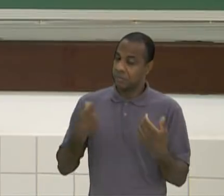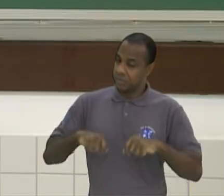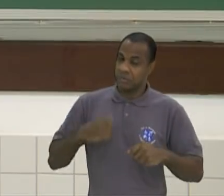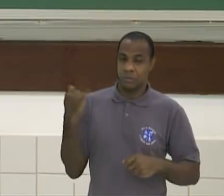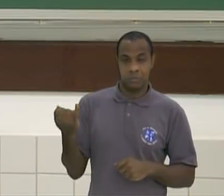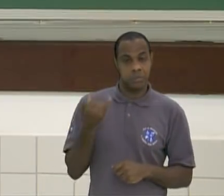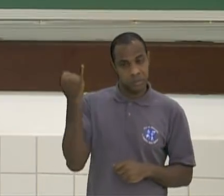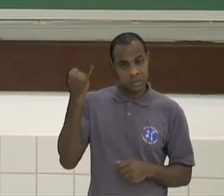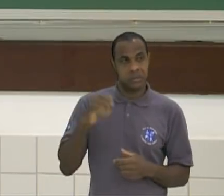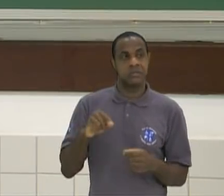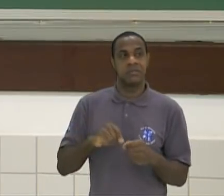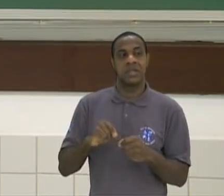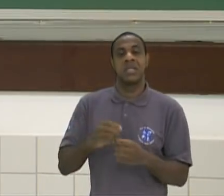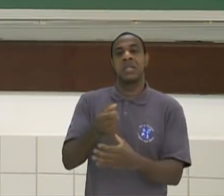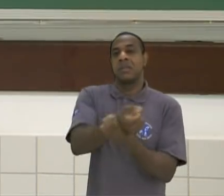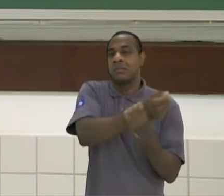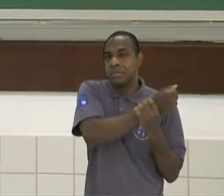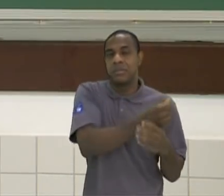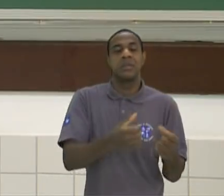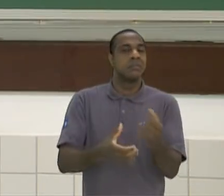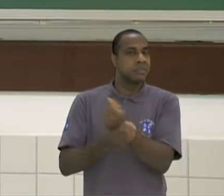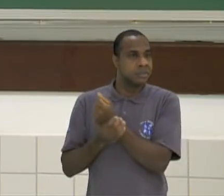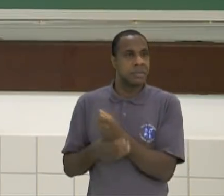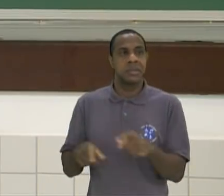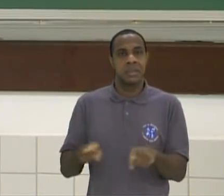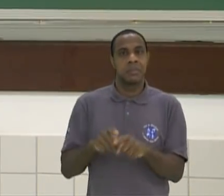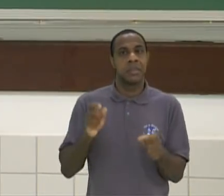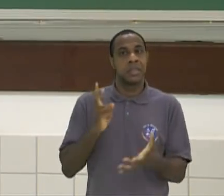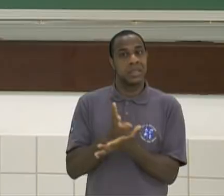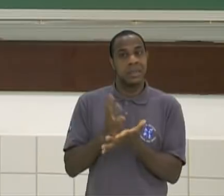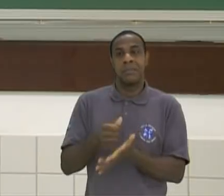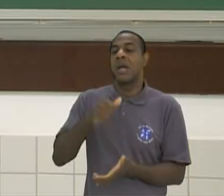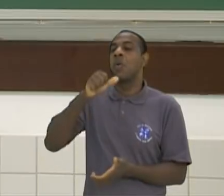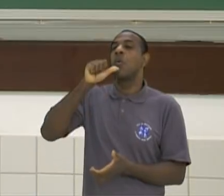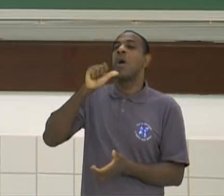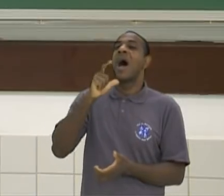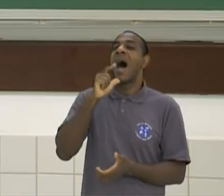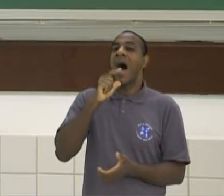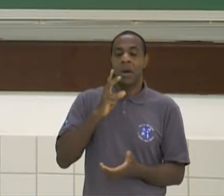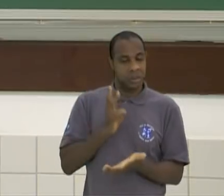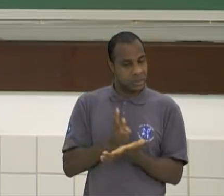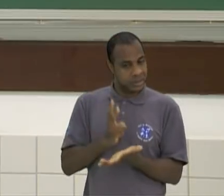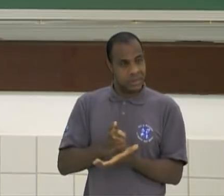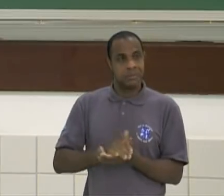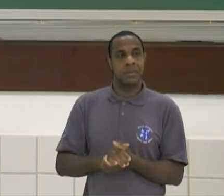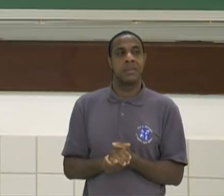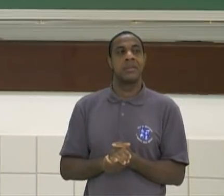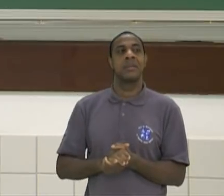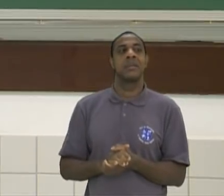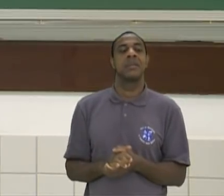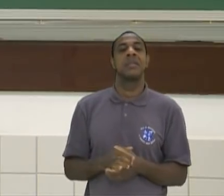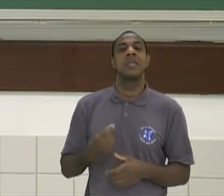estar realizando alongamentos, mantendo-se hidratado, e através desses meios, né,